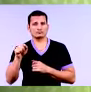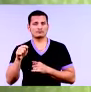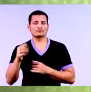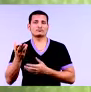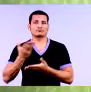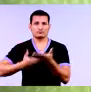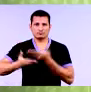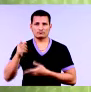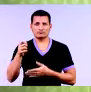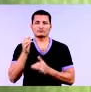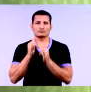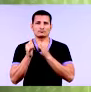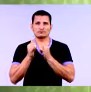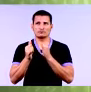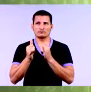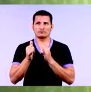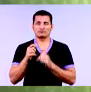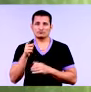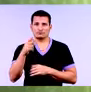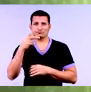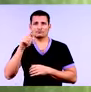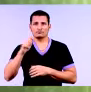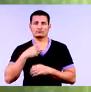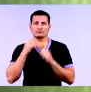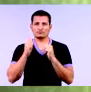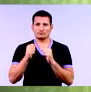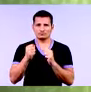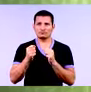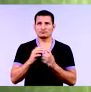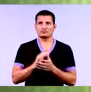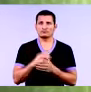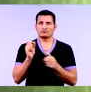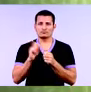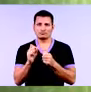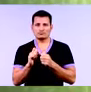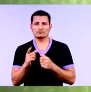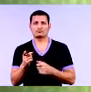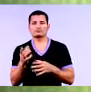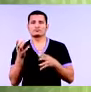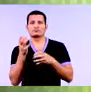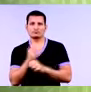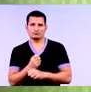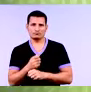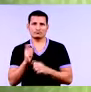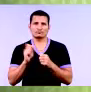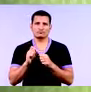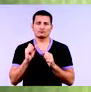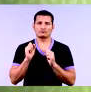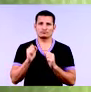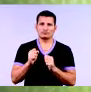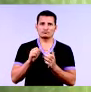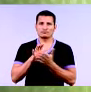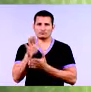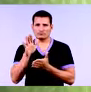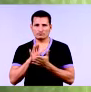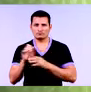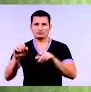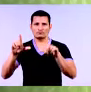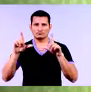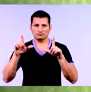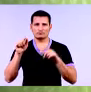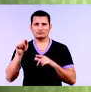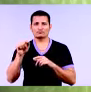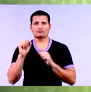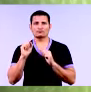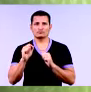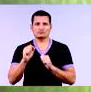interagir com essa informação. Nessa página eu posso fazer um cálculo, eu posso imprimir na tela. Nessa página eu